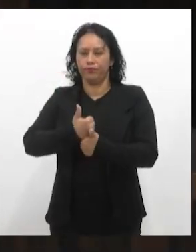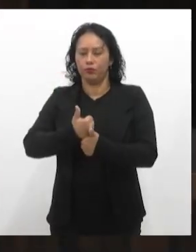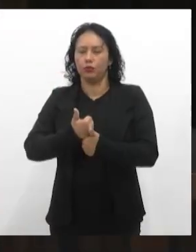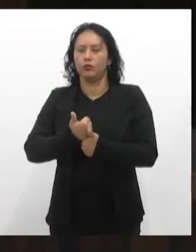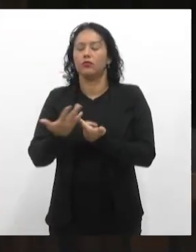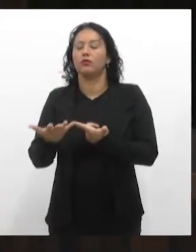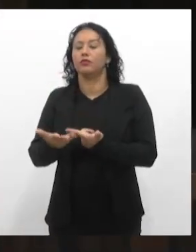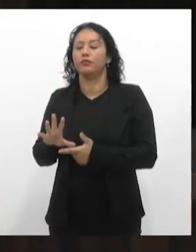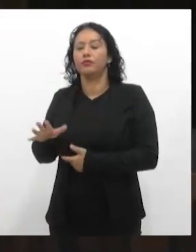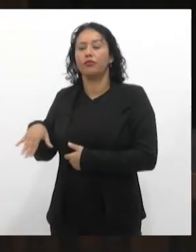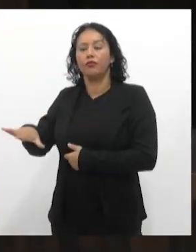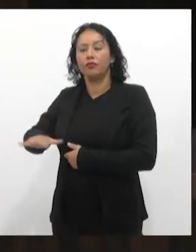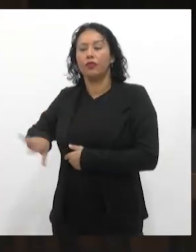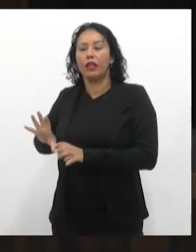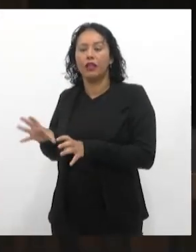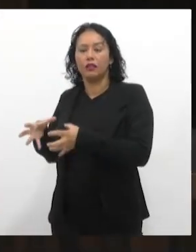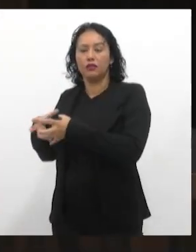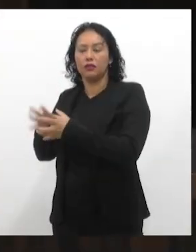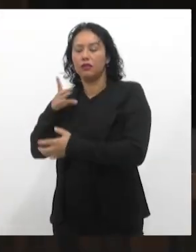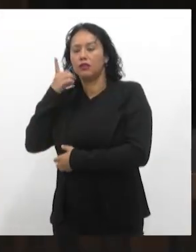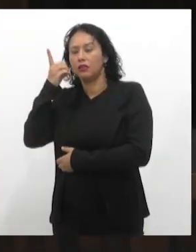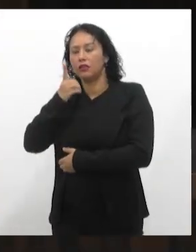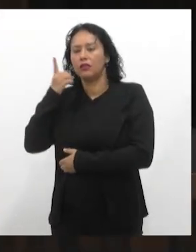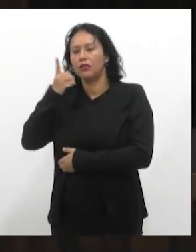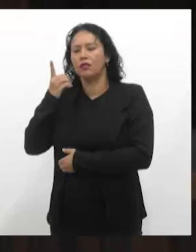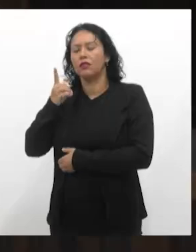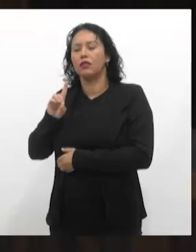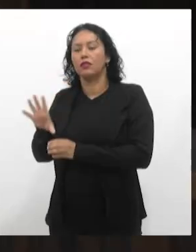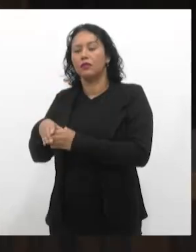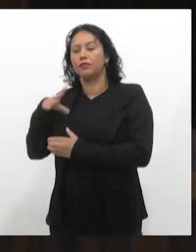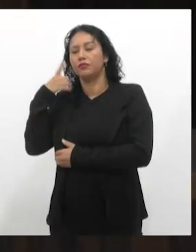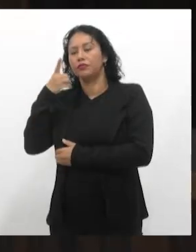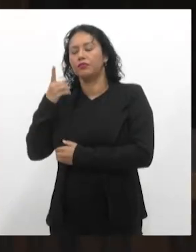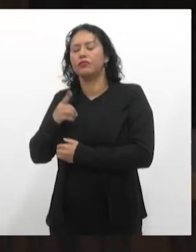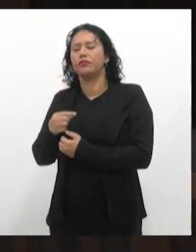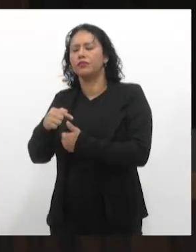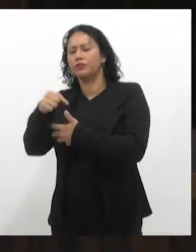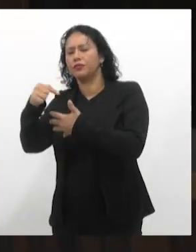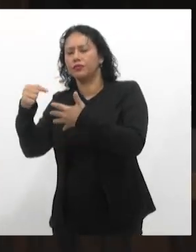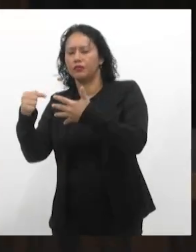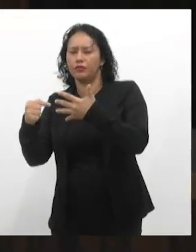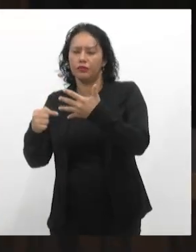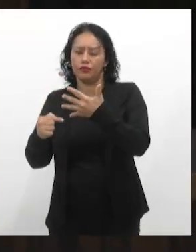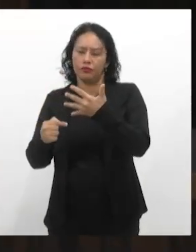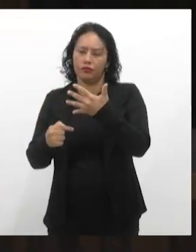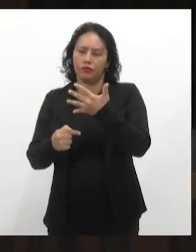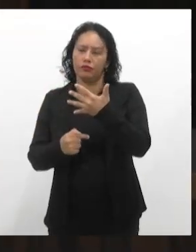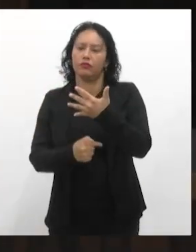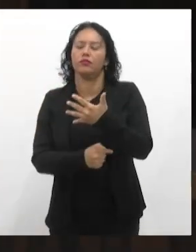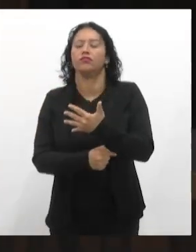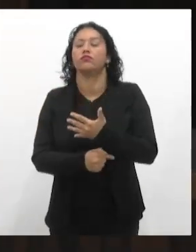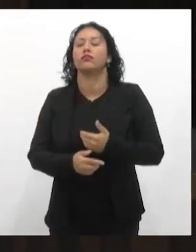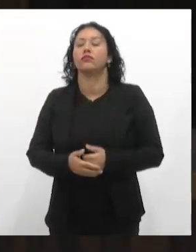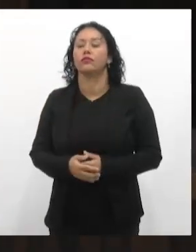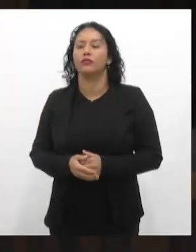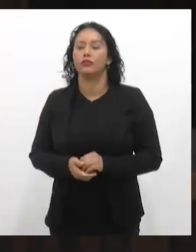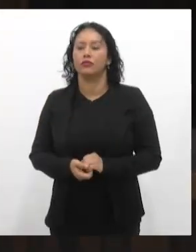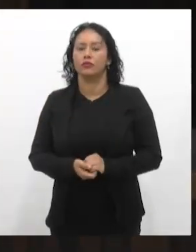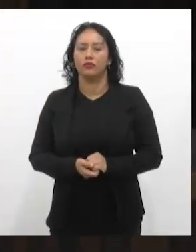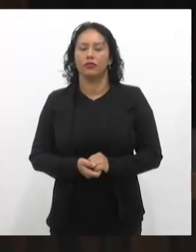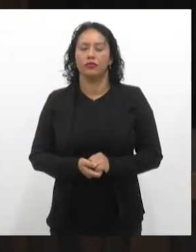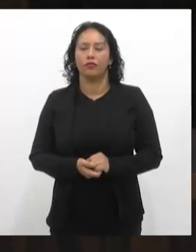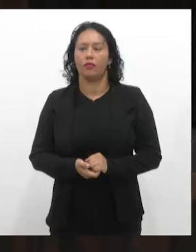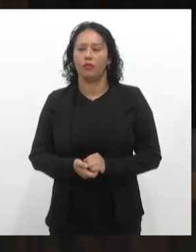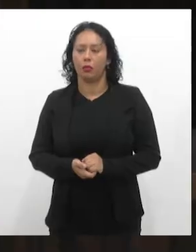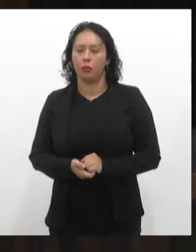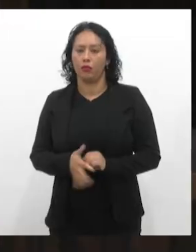Relatores, deputados Luiz Paulo, Chico Machado, Dani Monteiro, Cláudio Caiado, Luiz Paulo, Alexandre Quinoploc e Fred Pacheco.